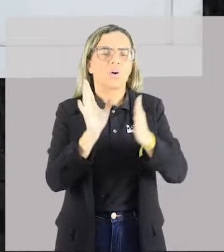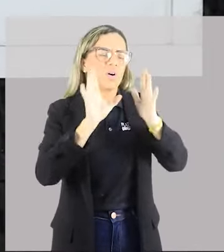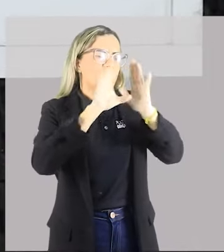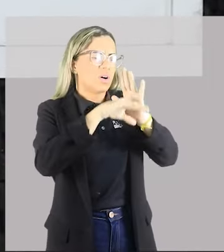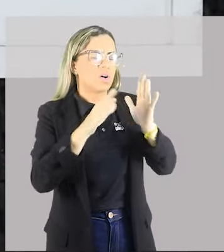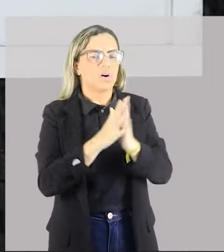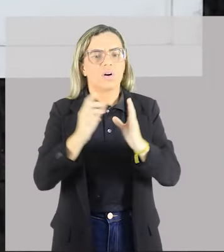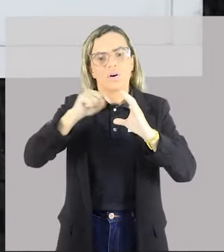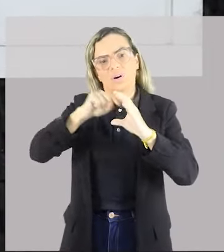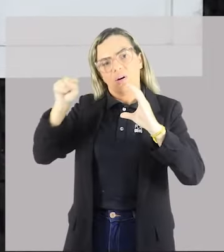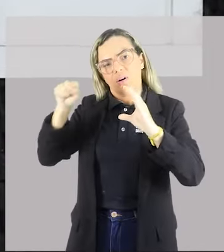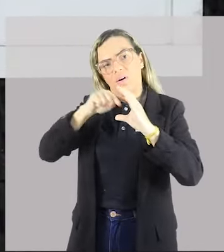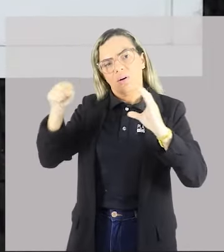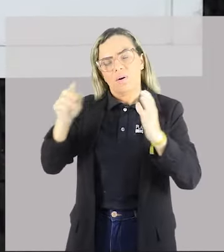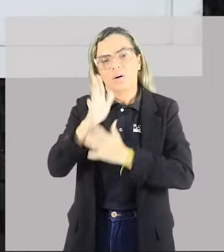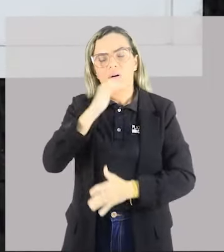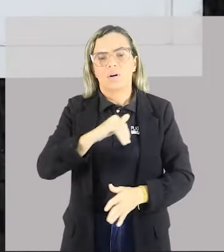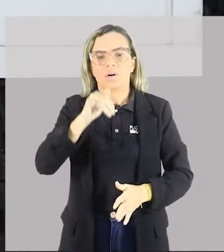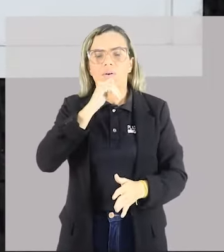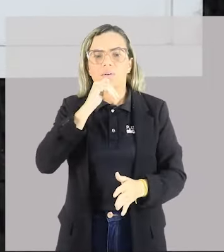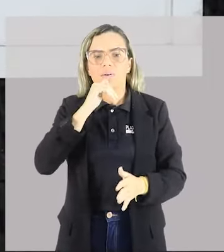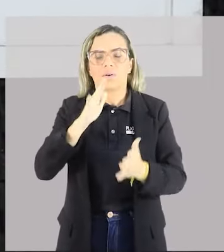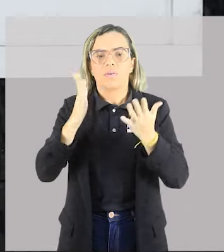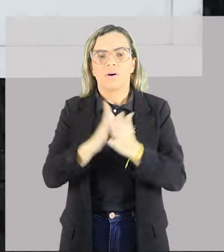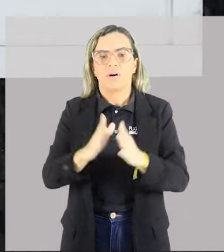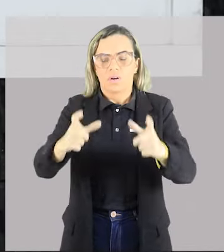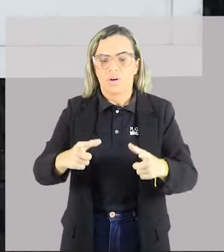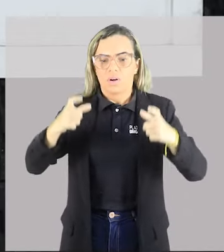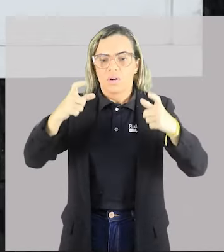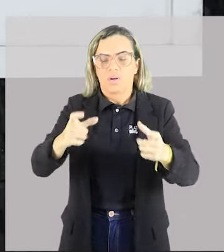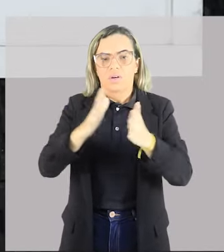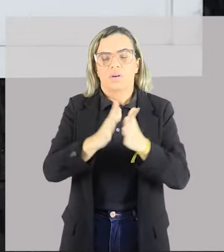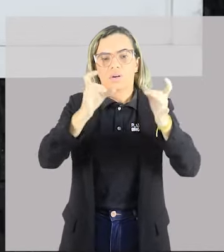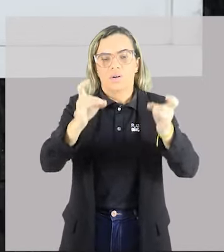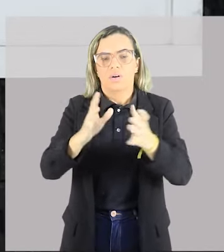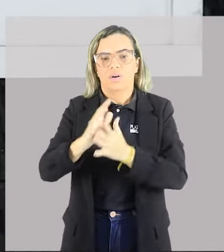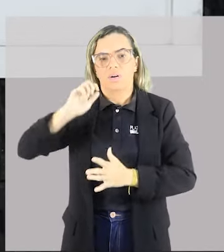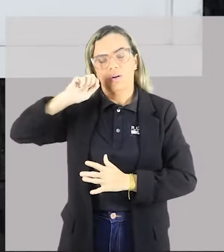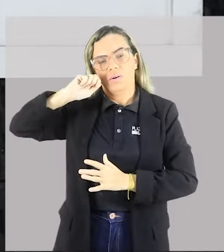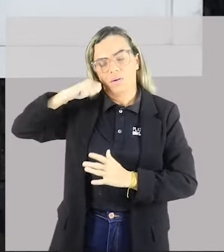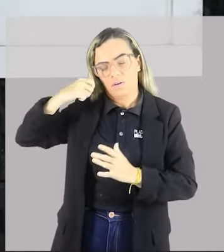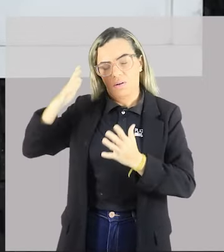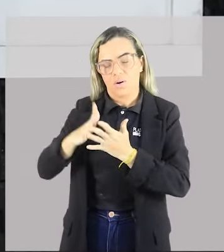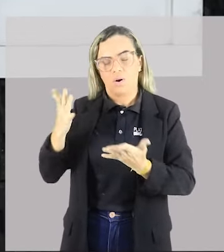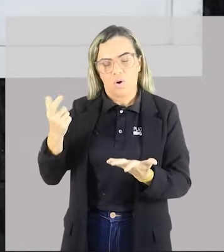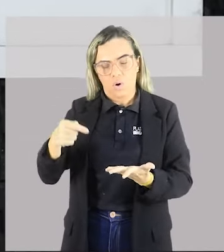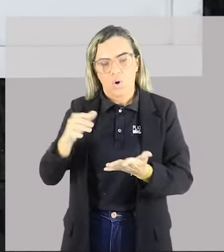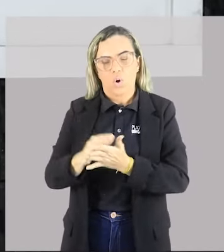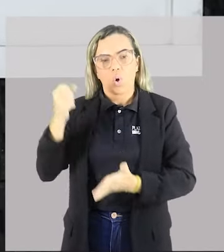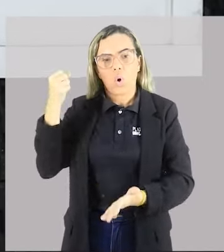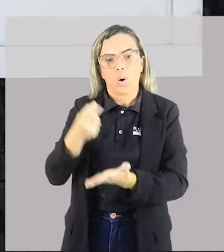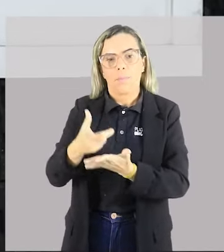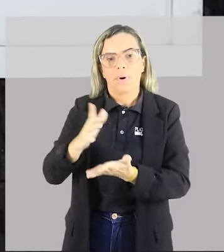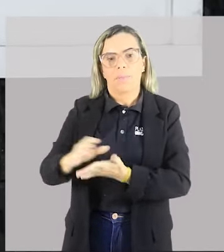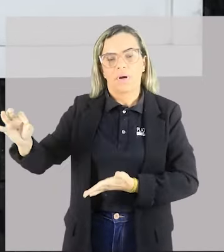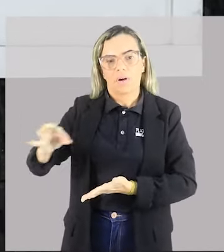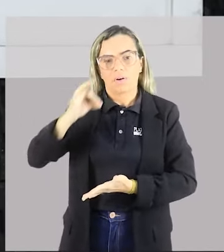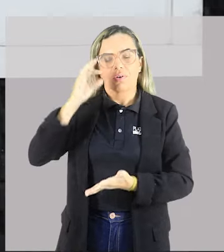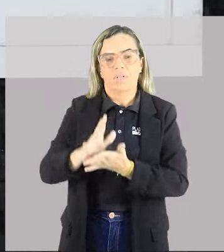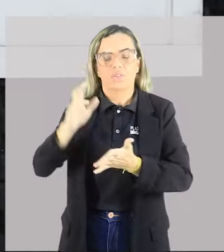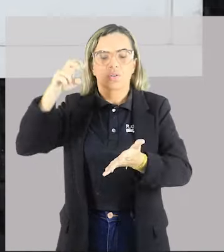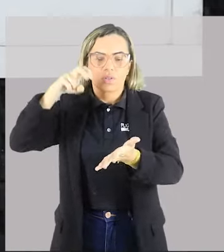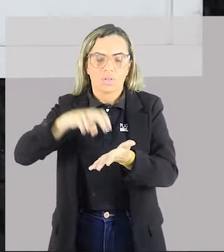só quando você por exemplo vai na padaria de manhã né você vai comprar o pão Pro café da manhã você tem aí